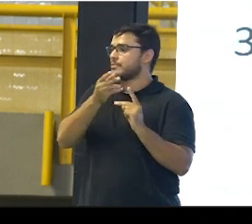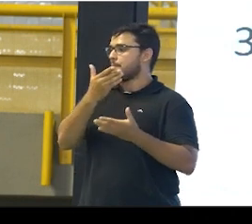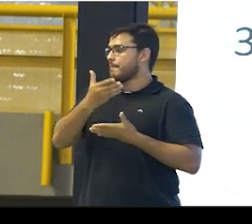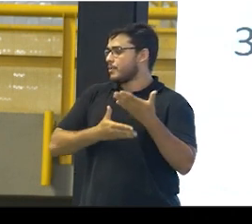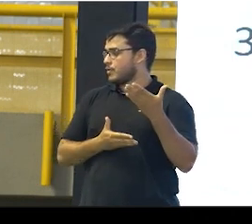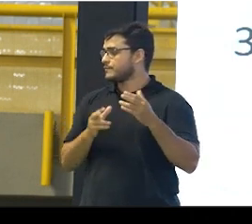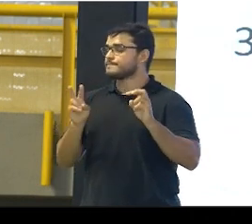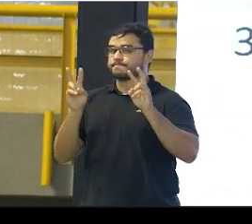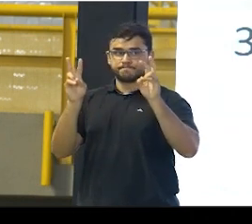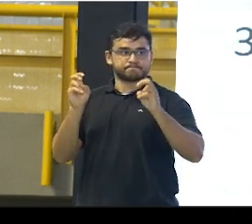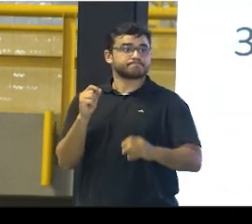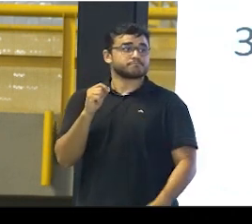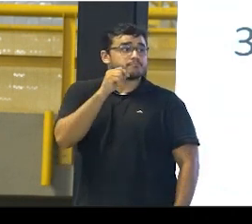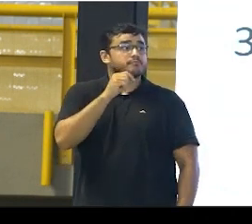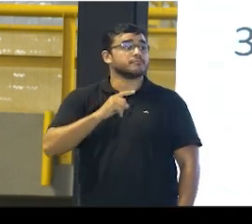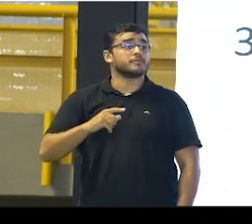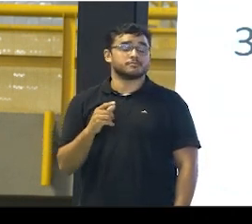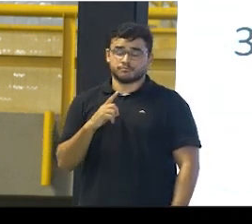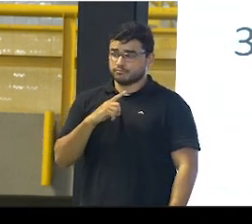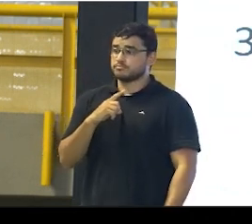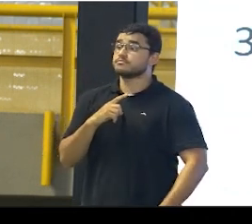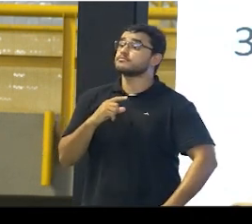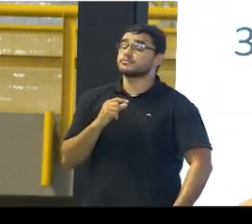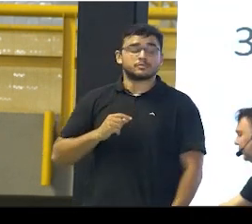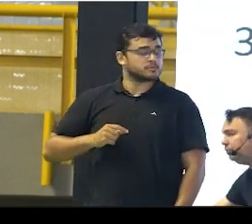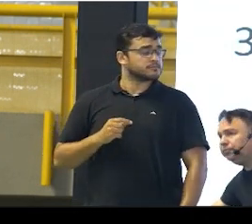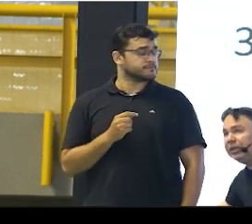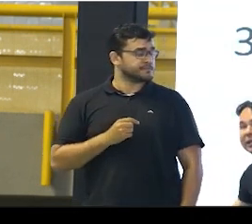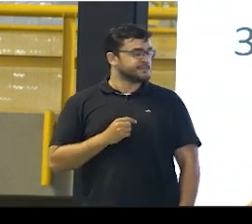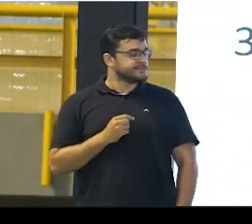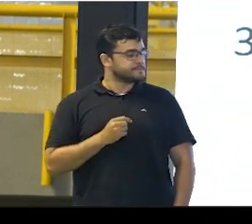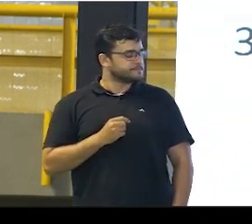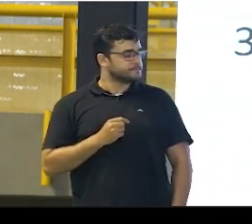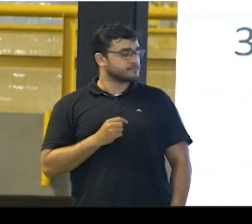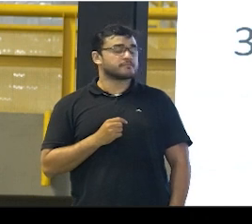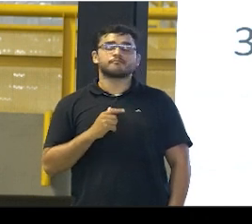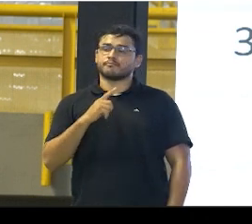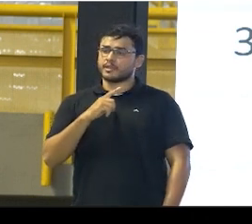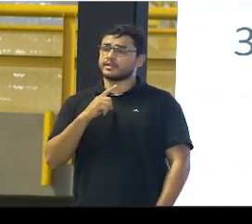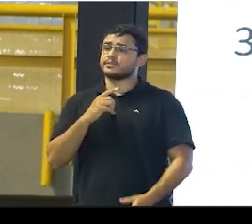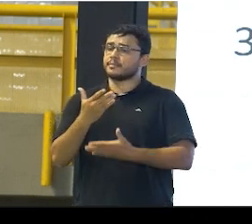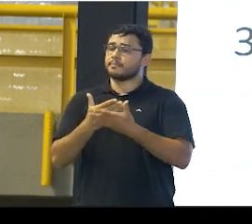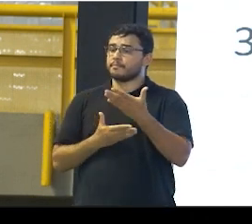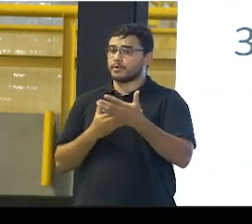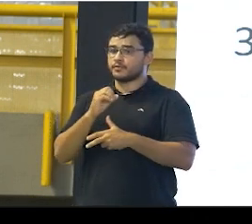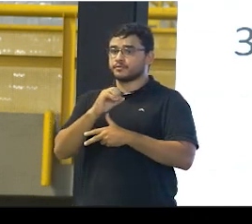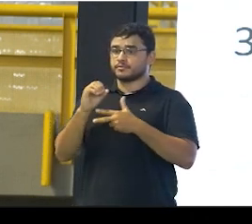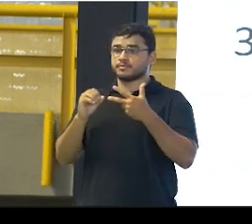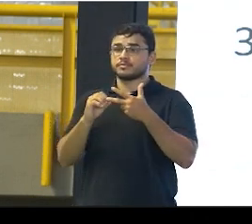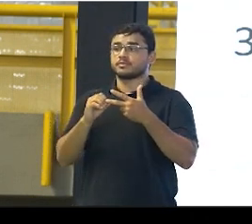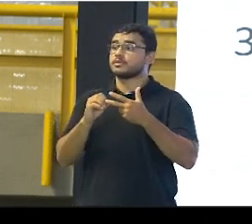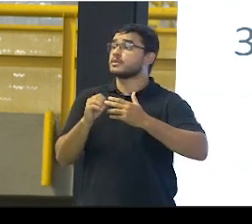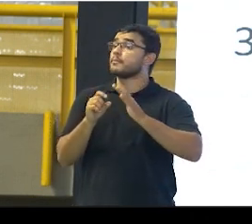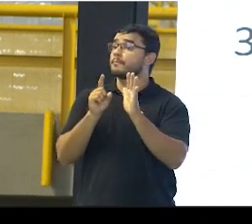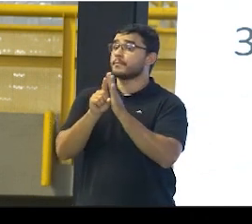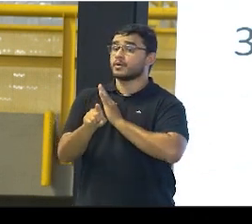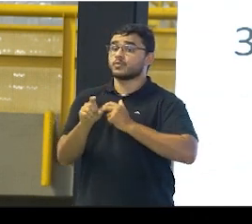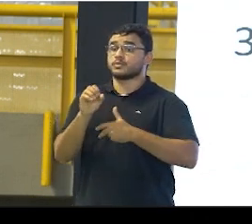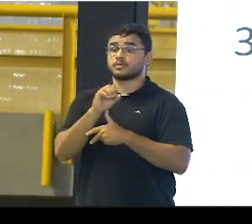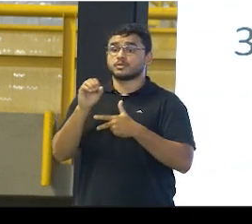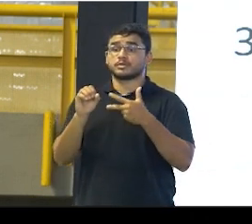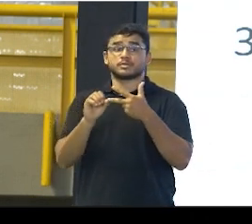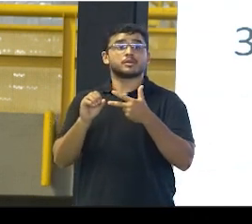de informação. E no momento que você sabe que o triângulo 3, 4, 5, gente, o triângulo 3, 4, 5 é o